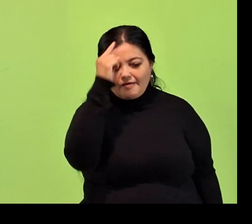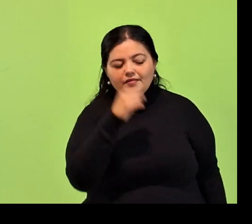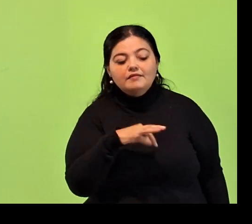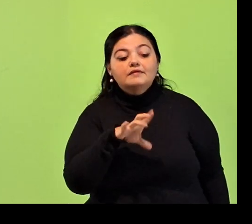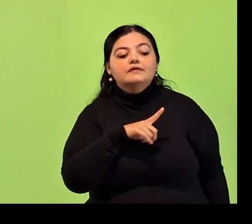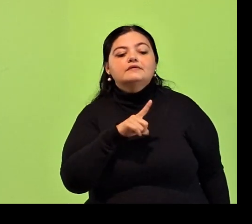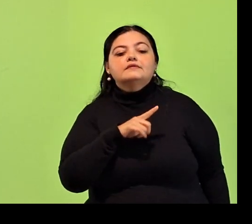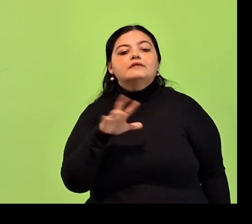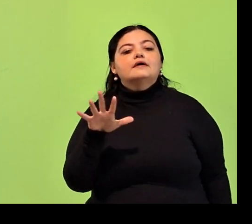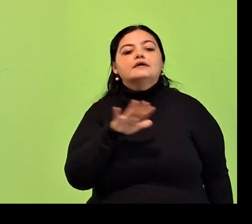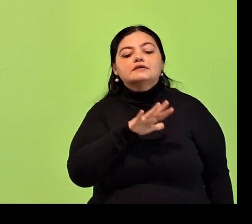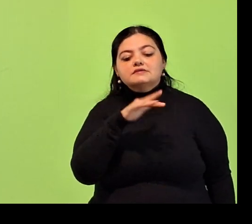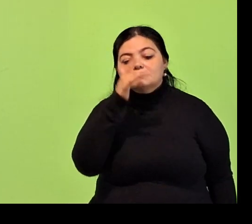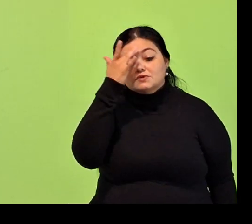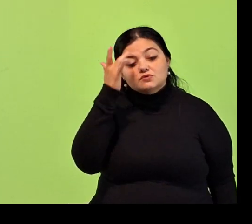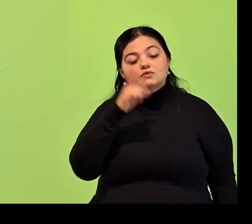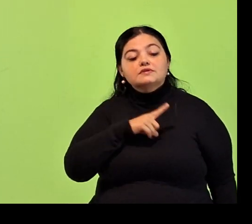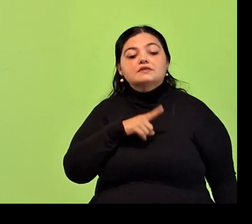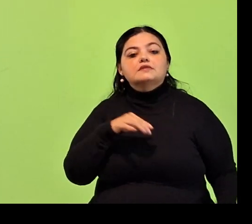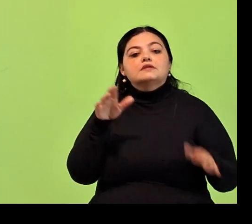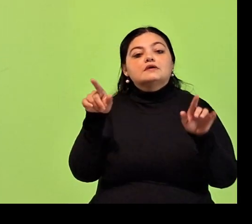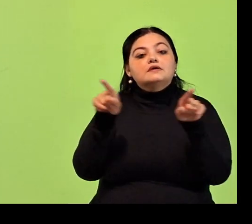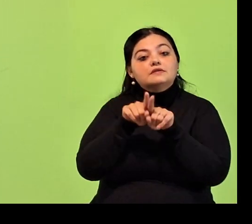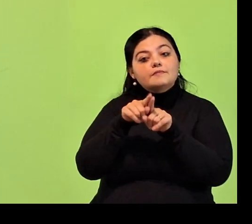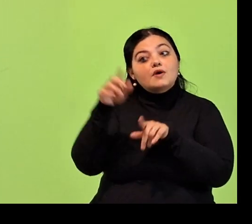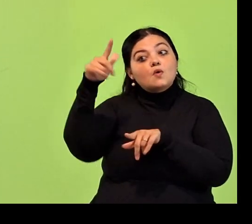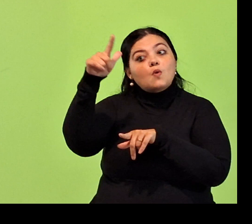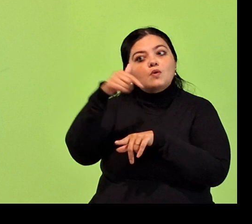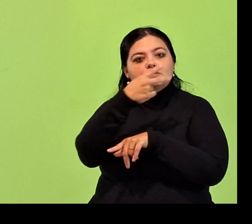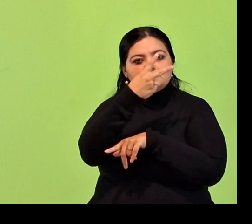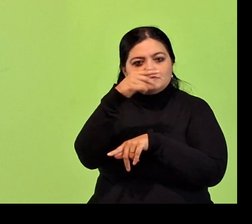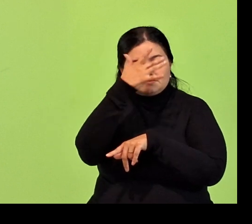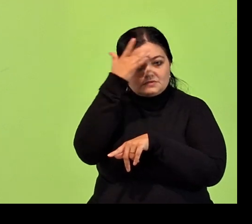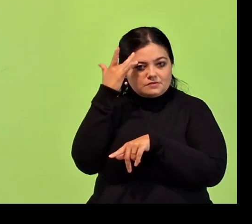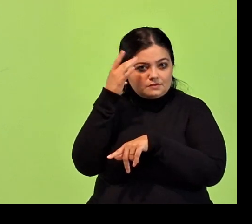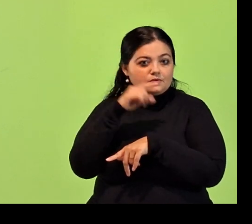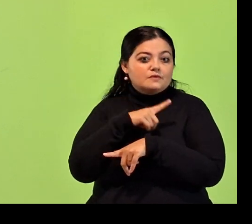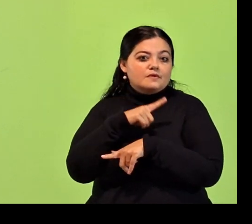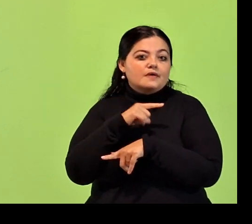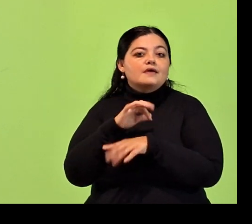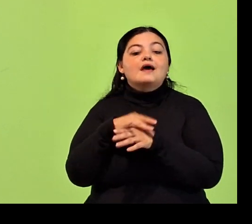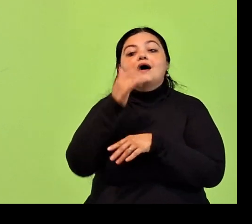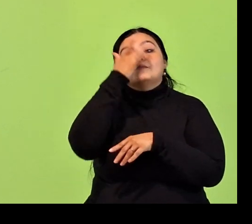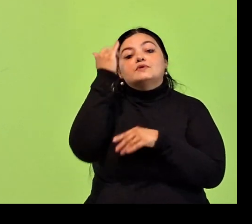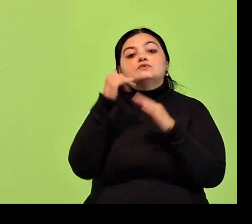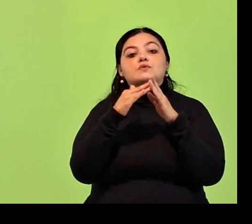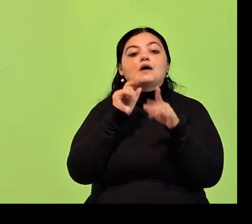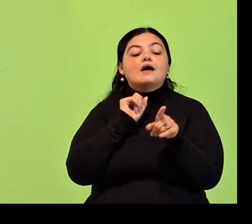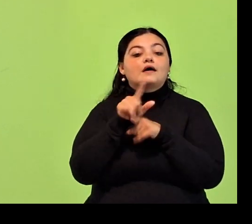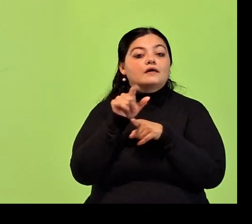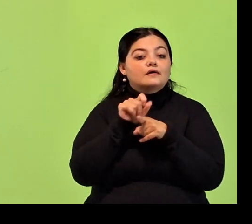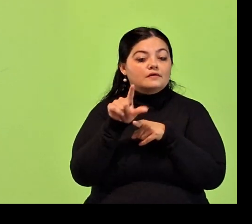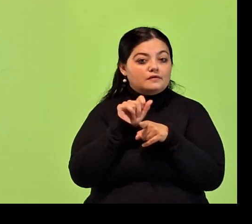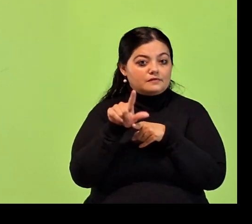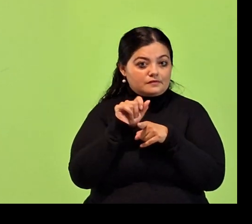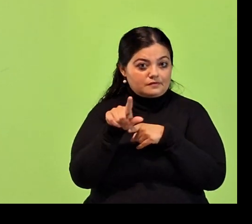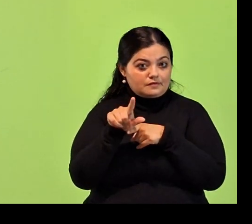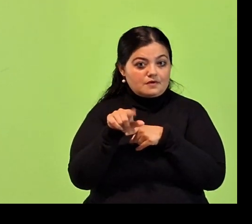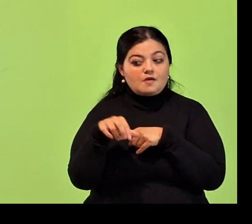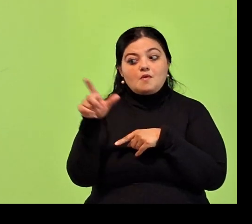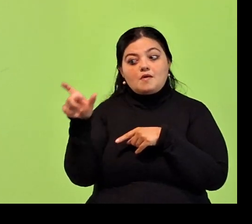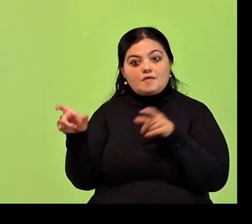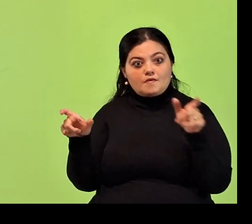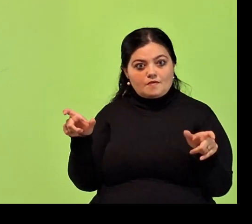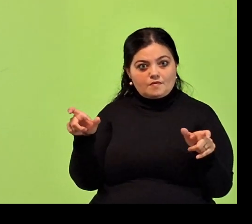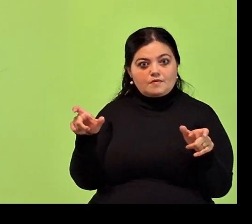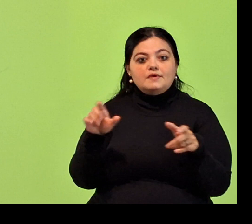a gente tinha mais 2, que a pessoa que alugava a casa pro Oswaldo e pro